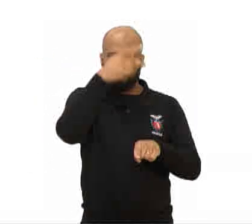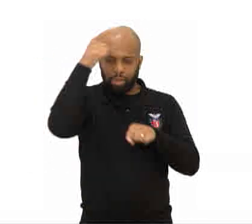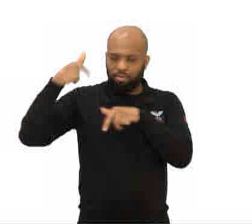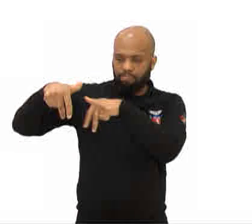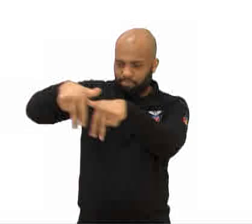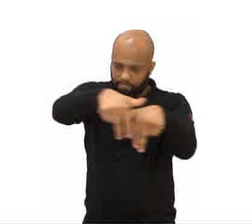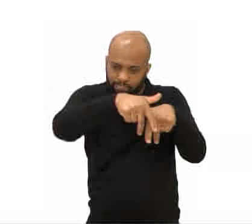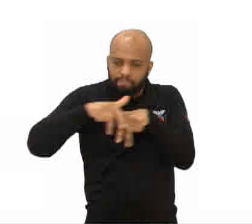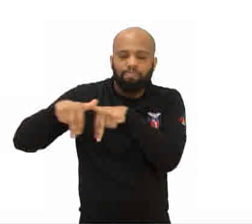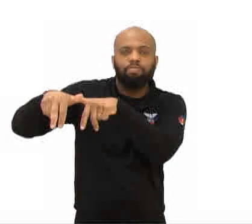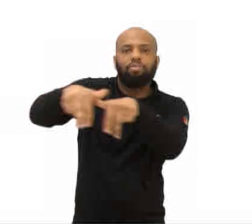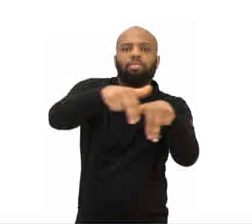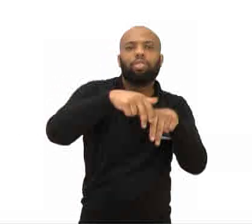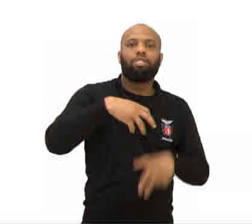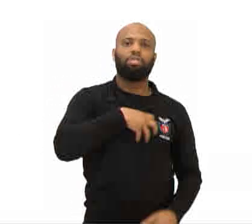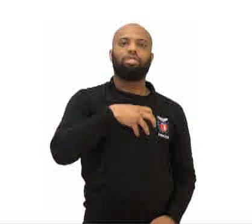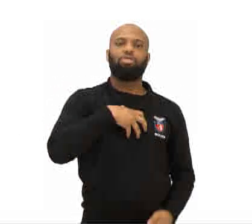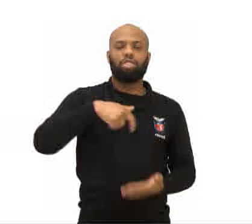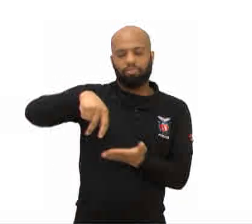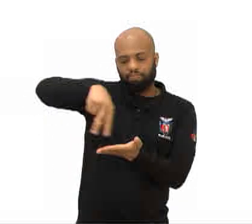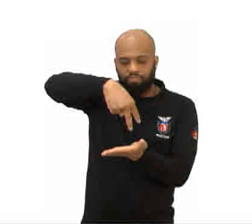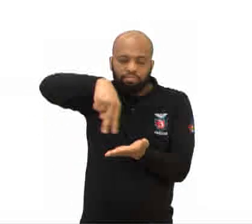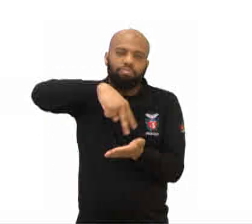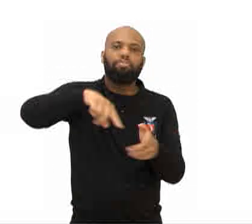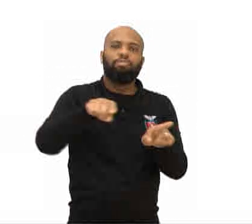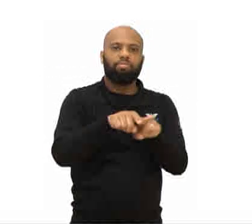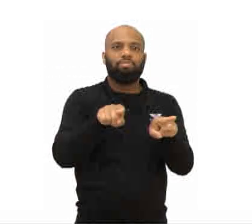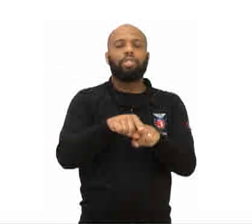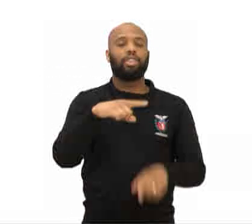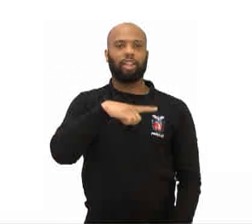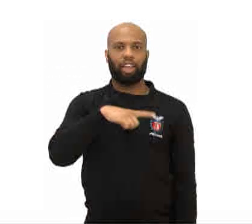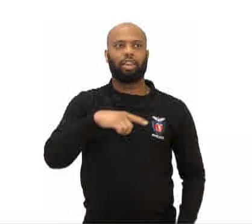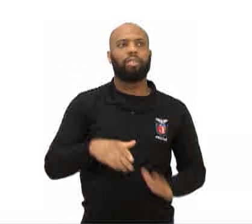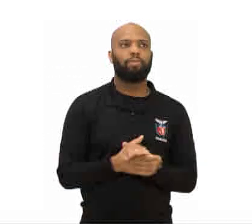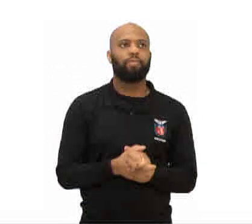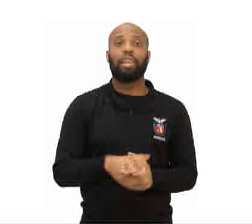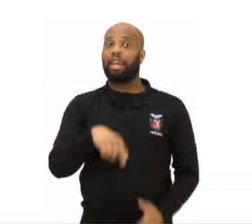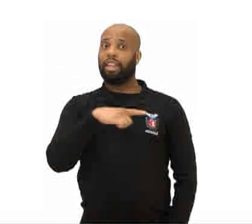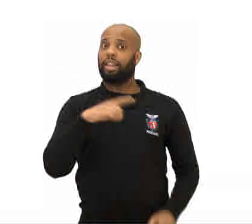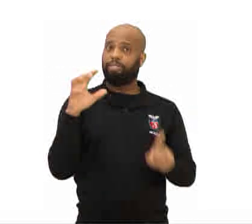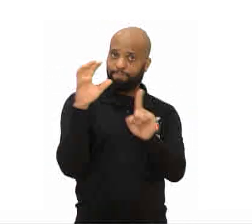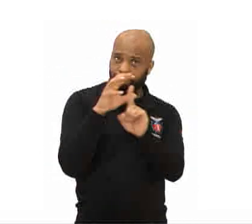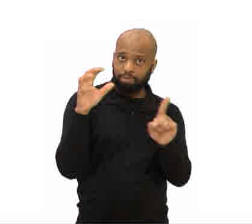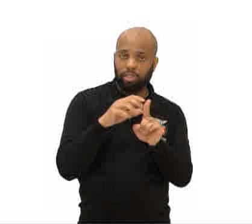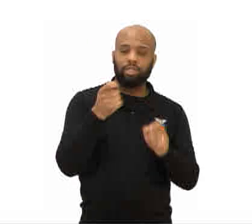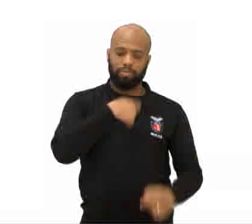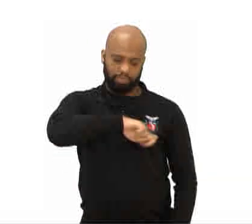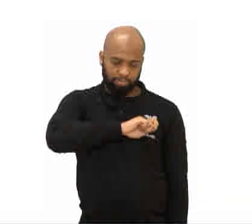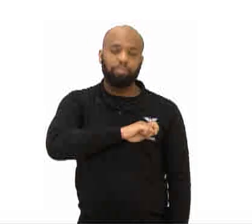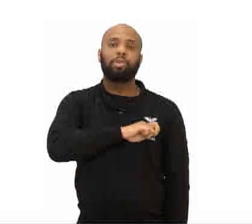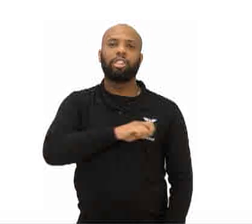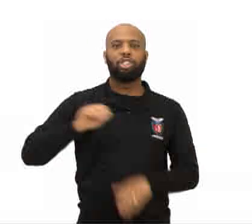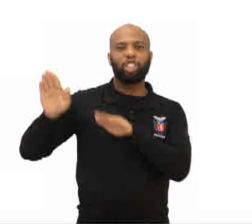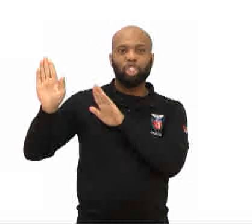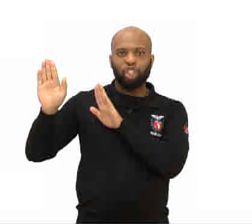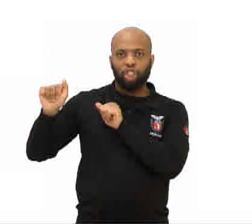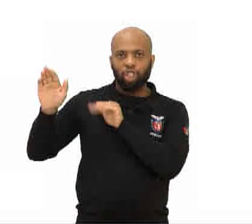e a evolução, a maneira como eles realizam a dança. Tem influência espanhola,